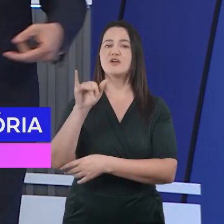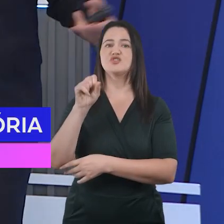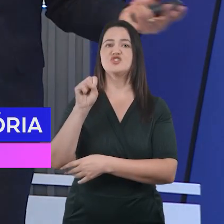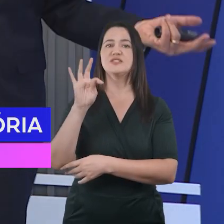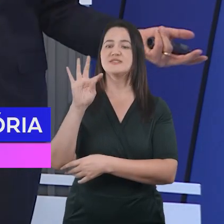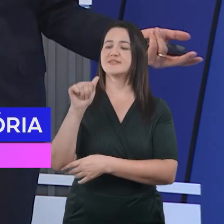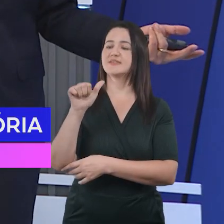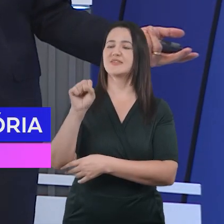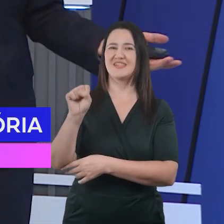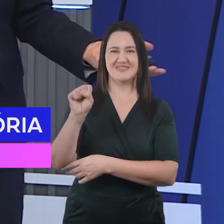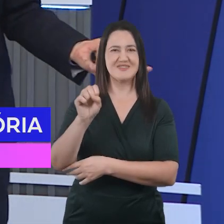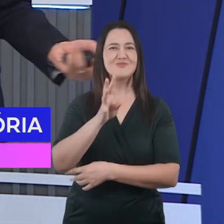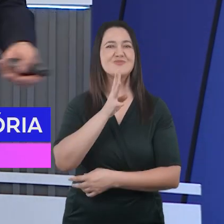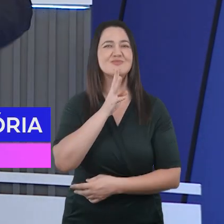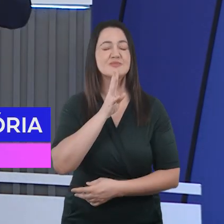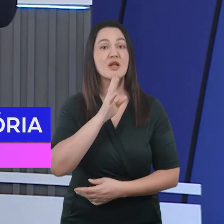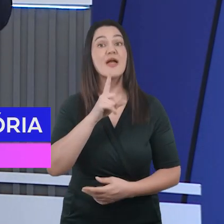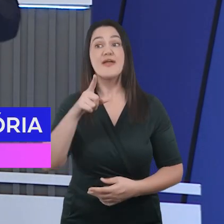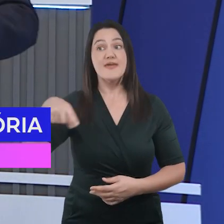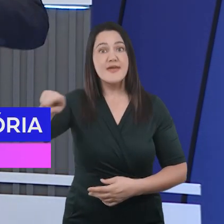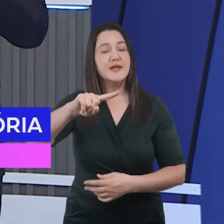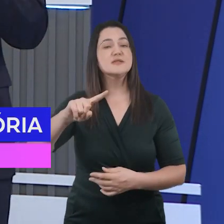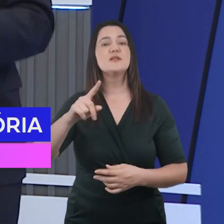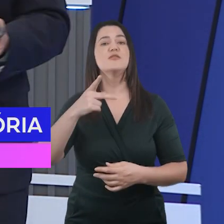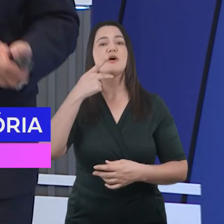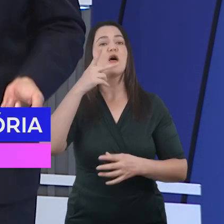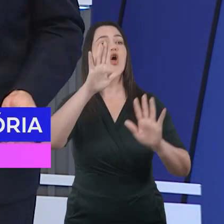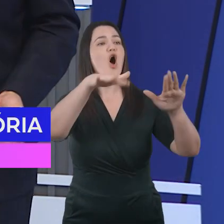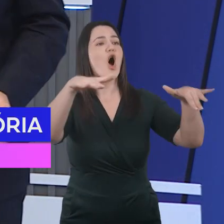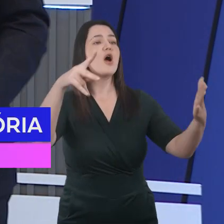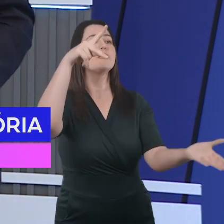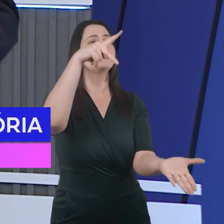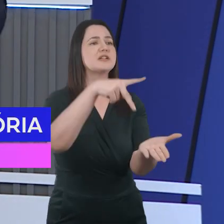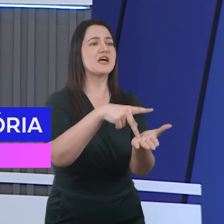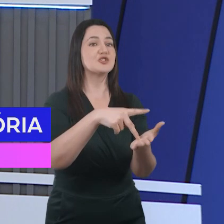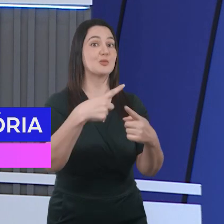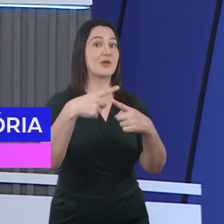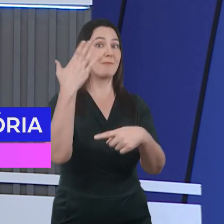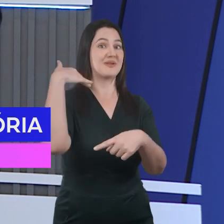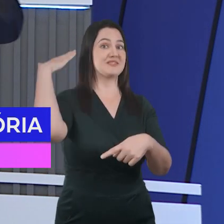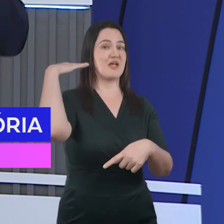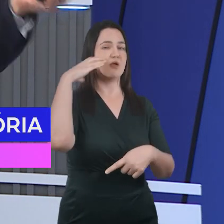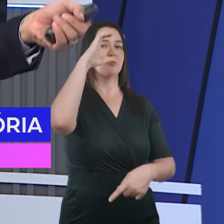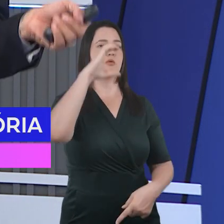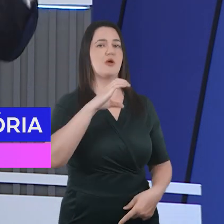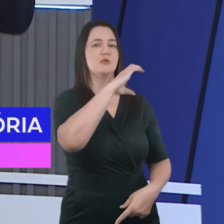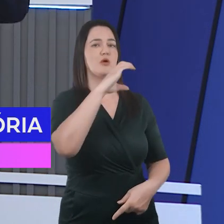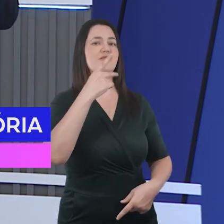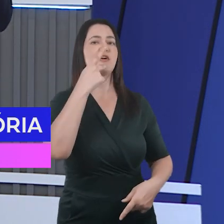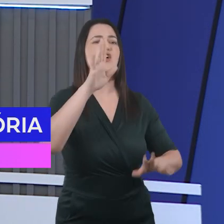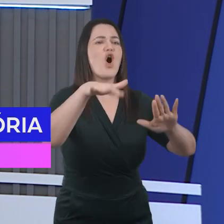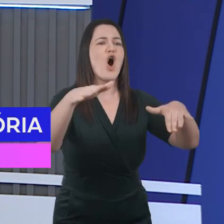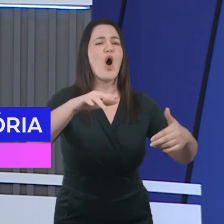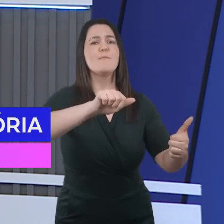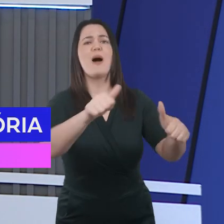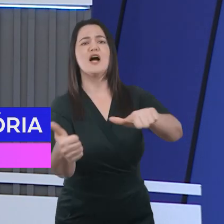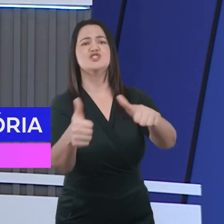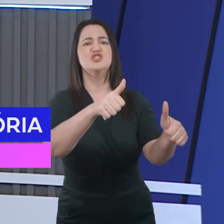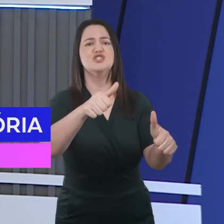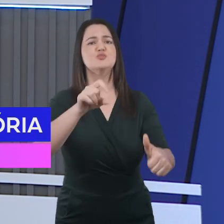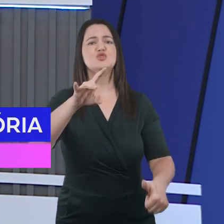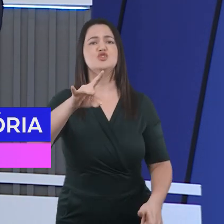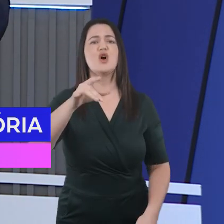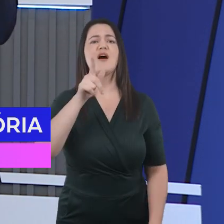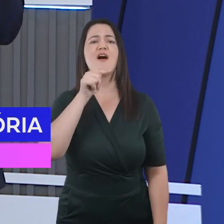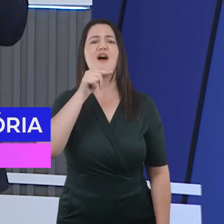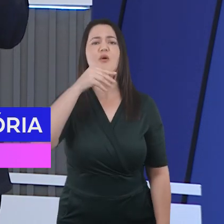imersão, por isso eles se chamam batistas, pela forma de batizar, porque nessa época, nesse período de escuridão,